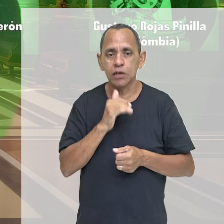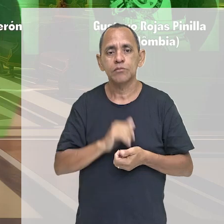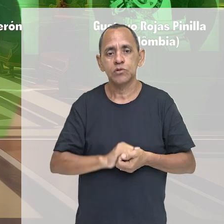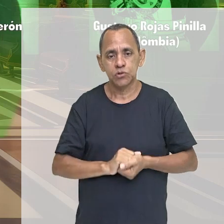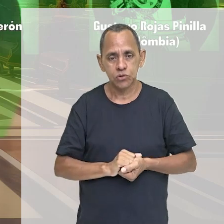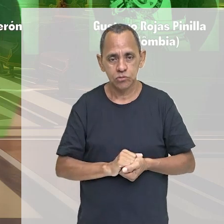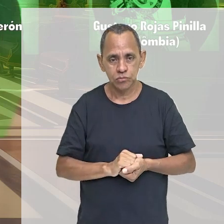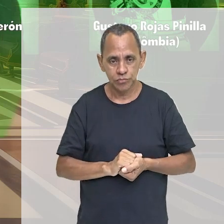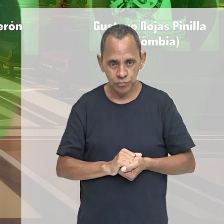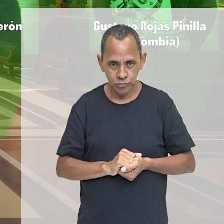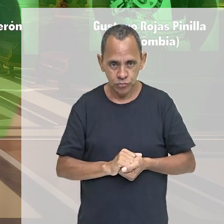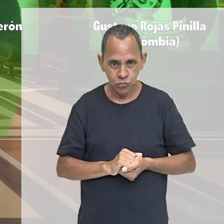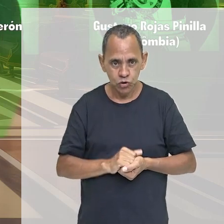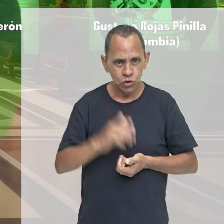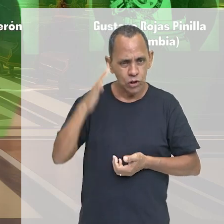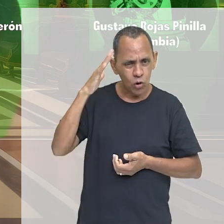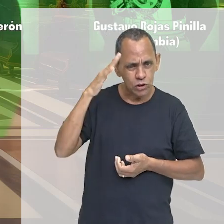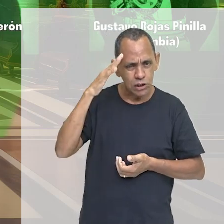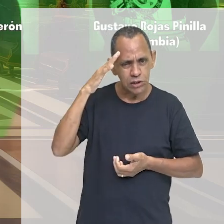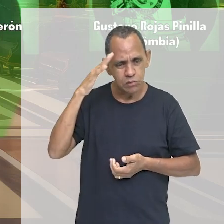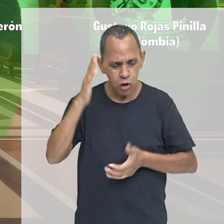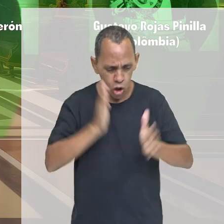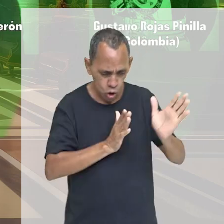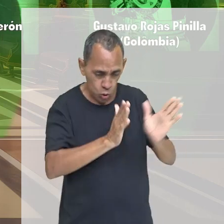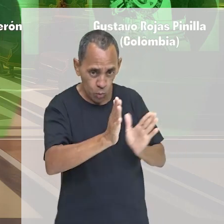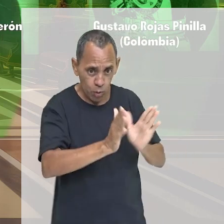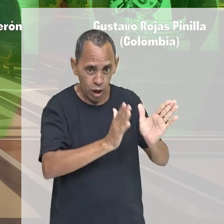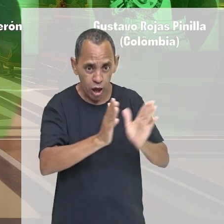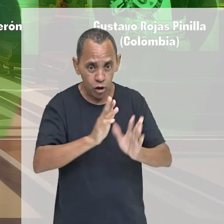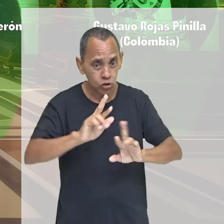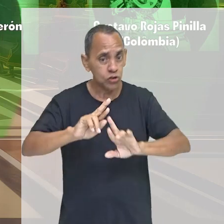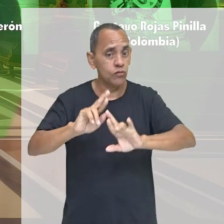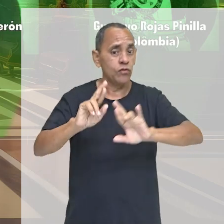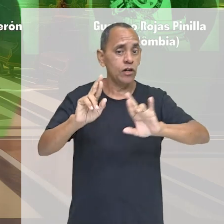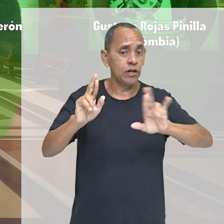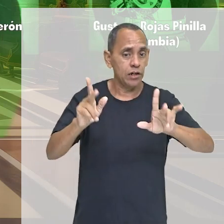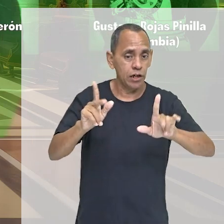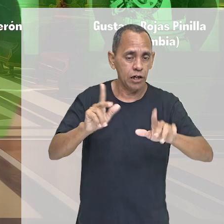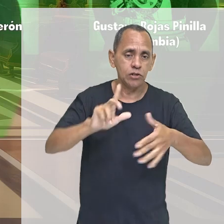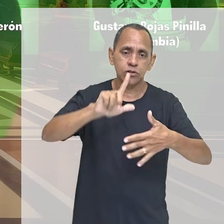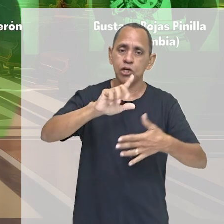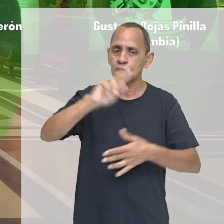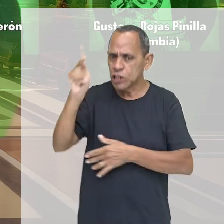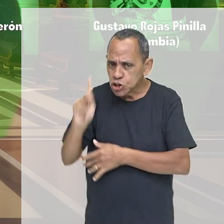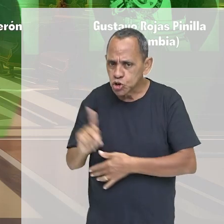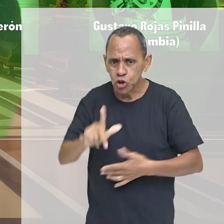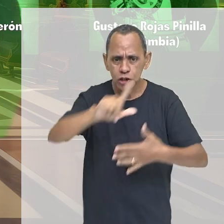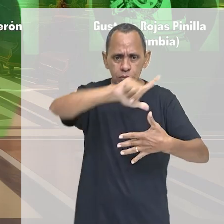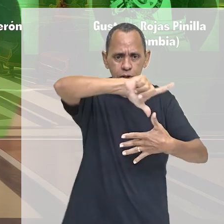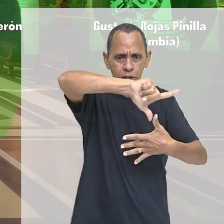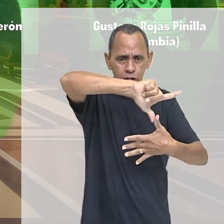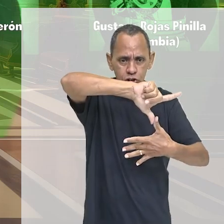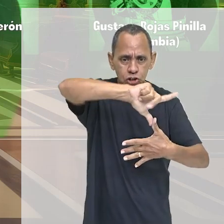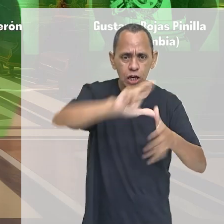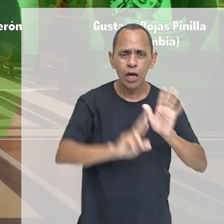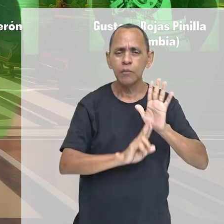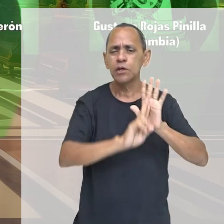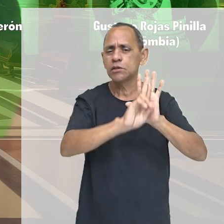que aconteceram em momentos distintos da história da América Latina, representação